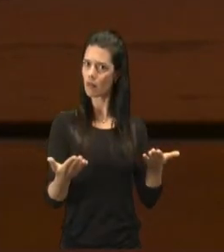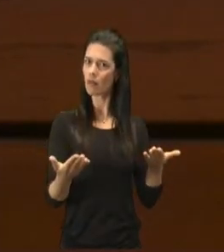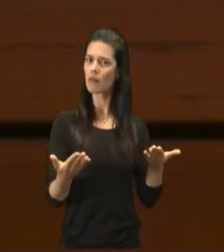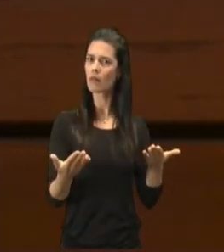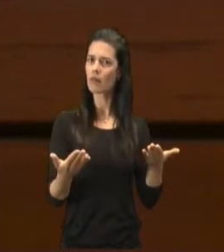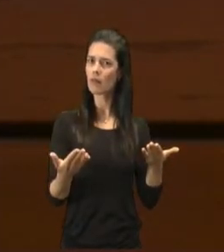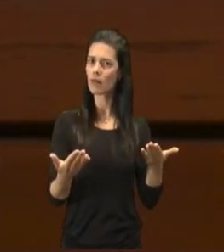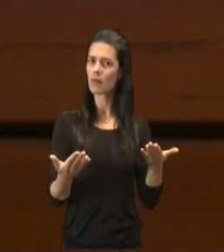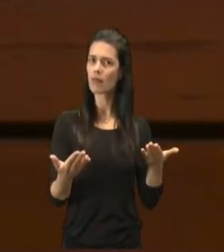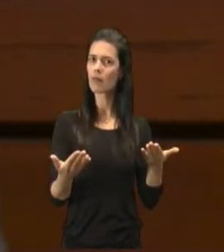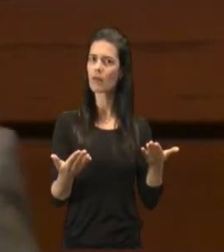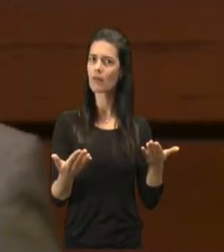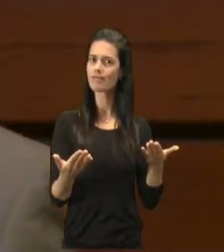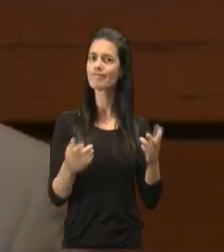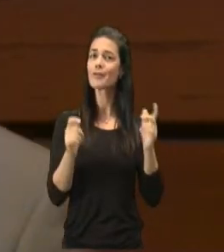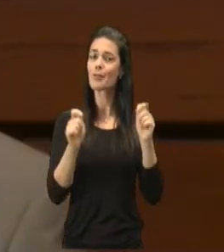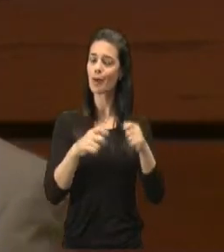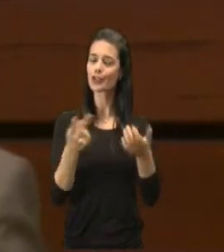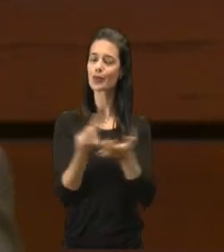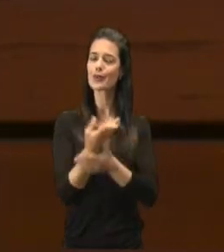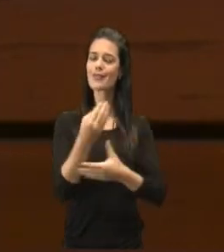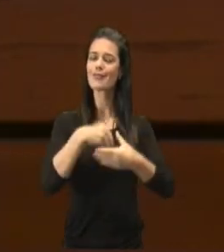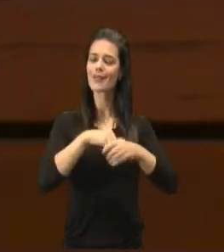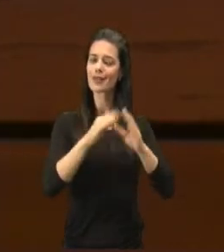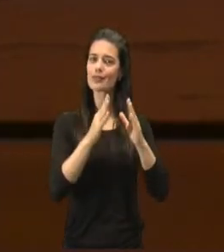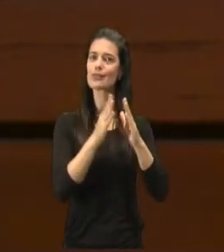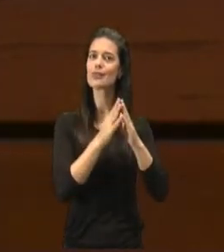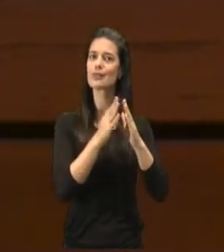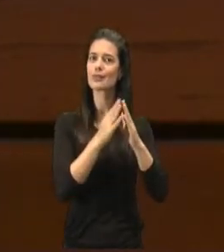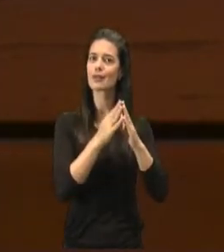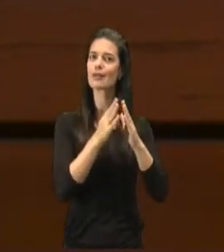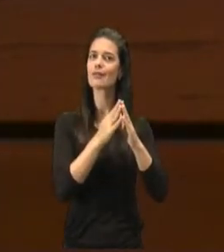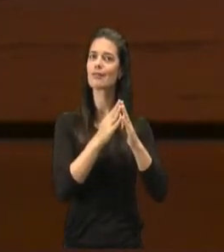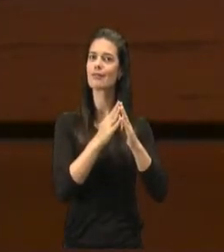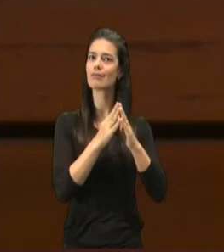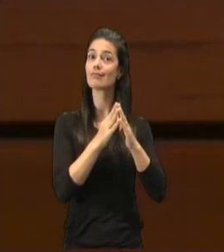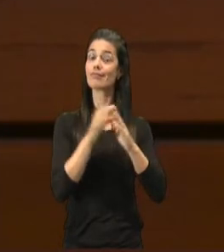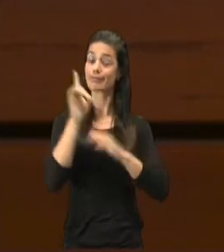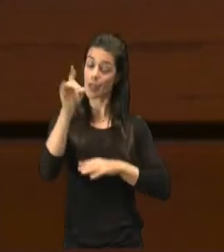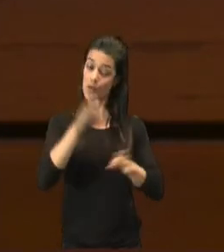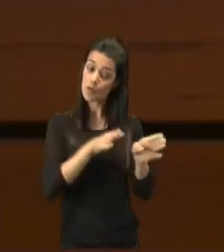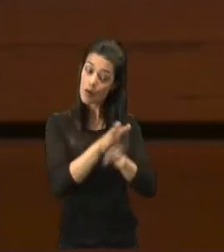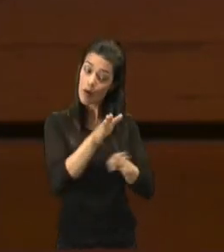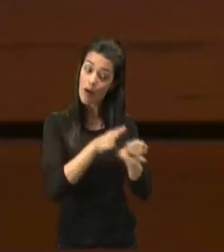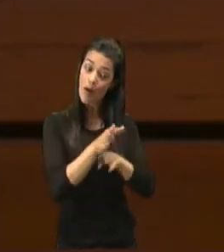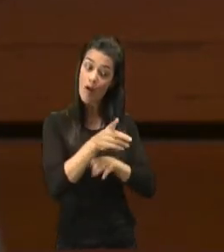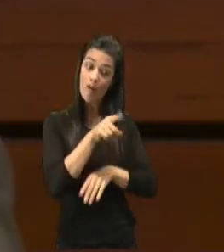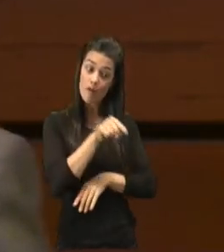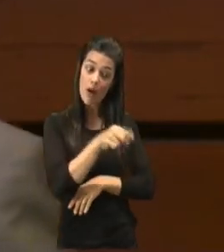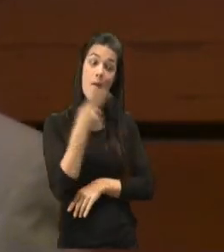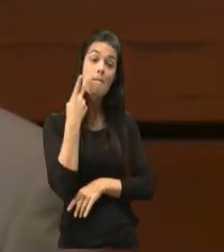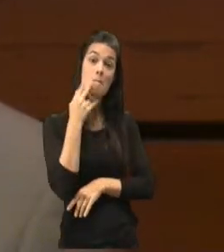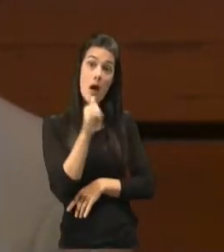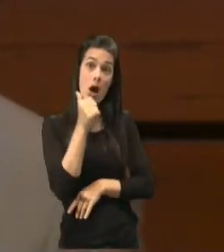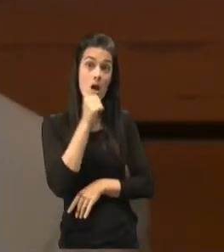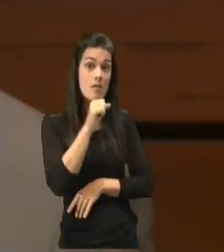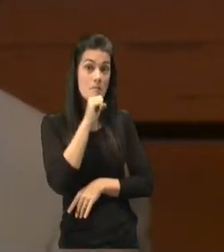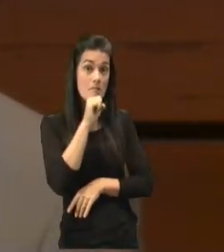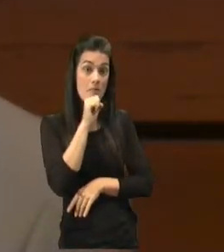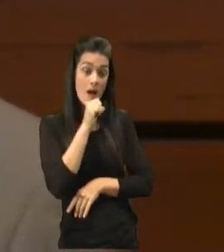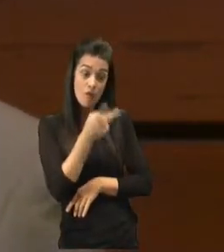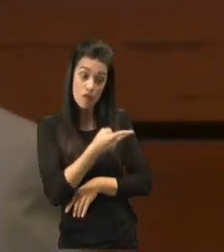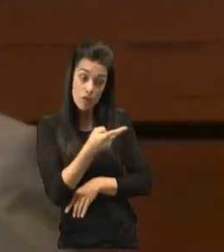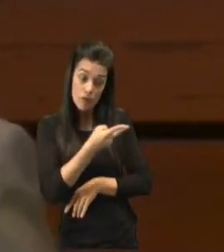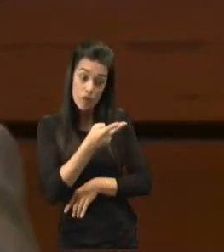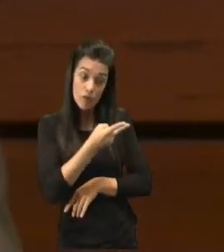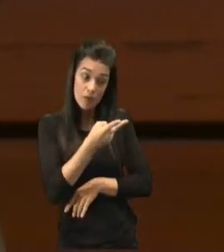que podem estar entrando na casa, e por isso esta palavra, não permita. Você como mãe, você como pai, pelo amor que você